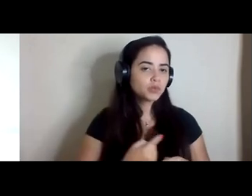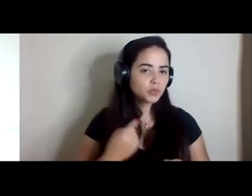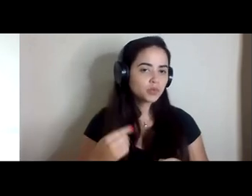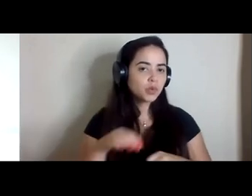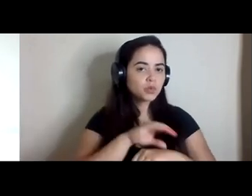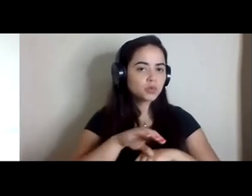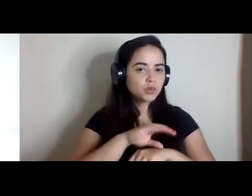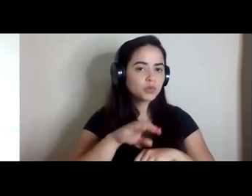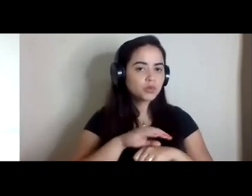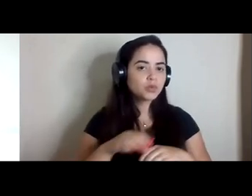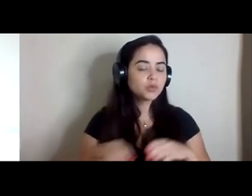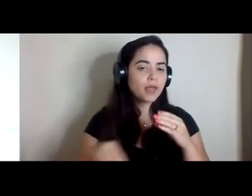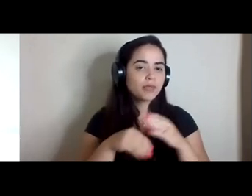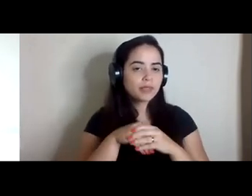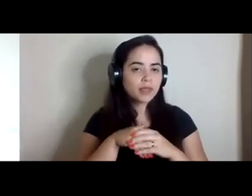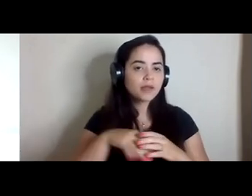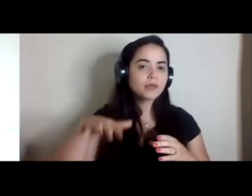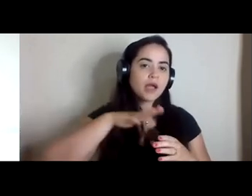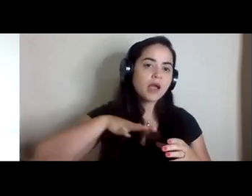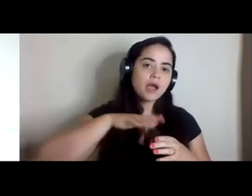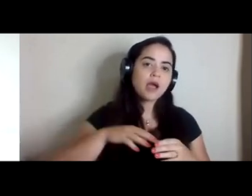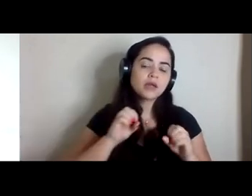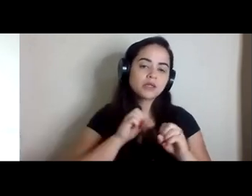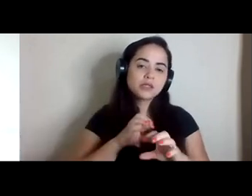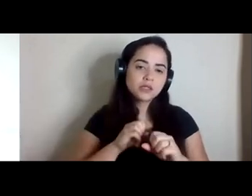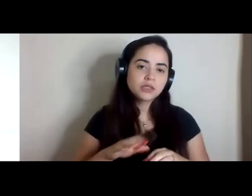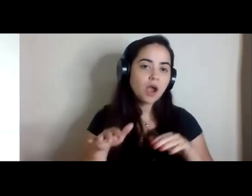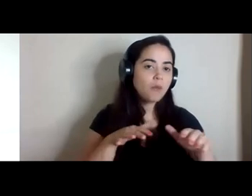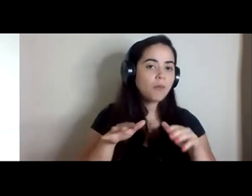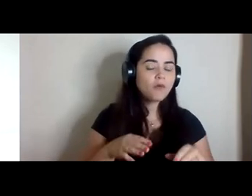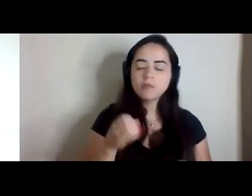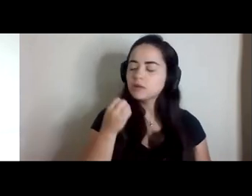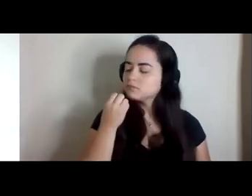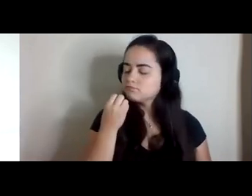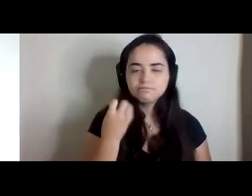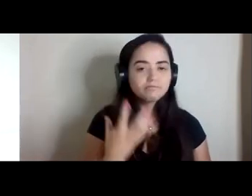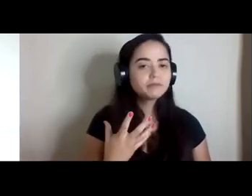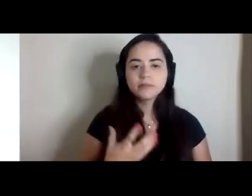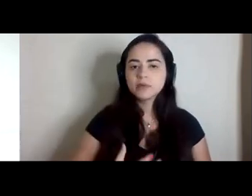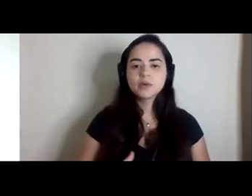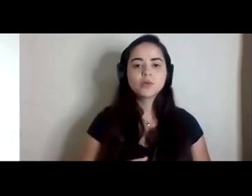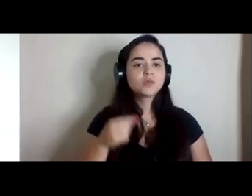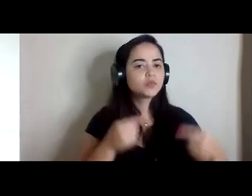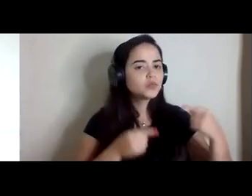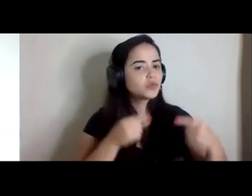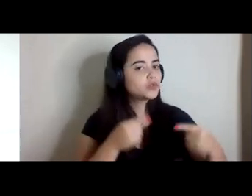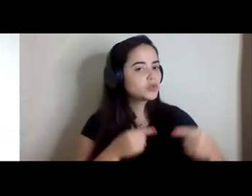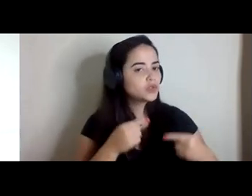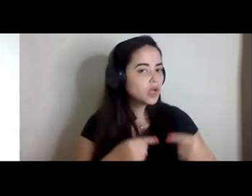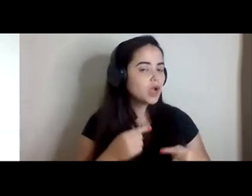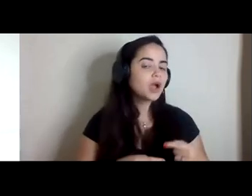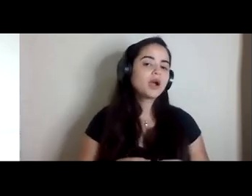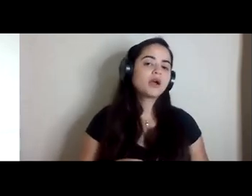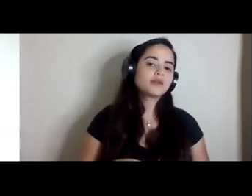sempre esse movimento rico de diálogo, de interseção